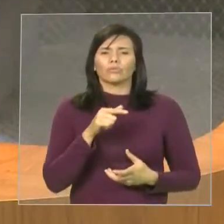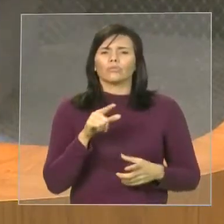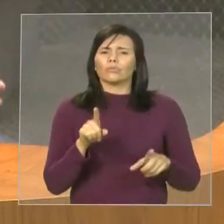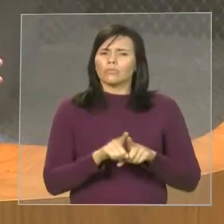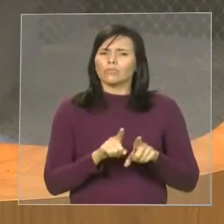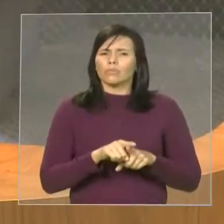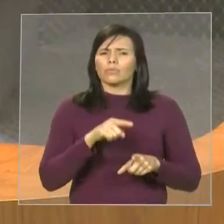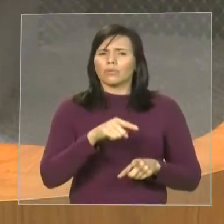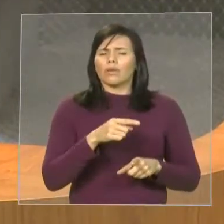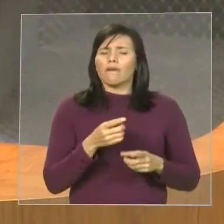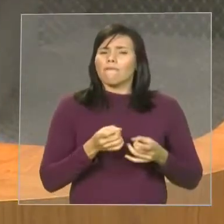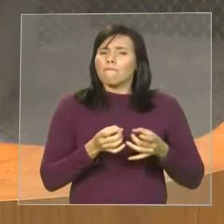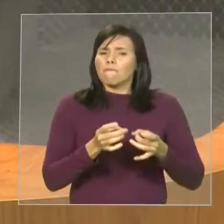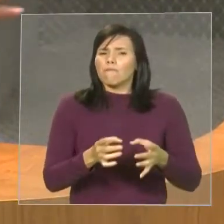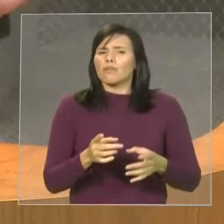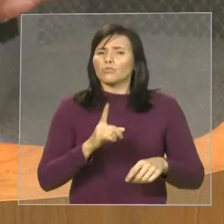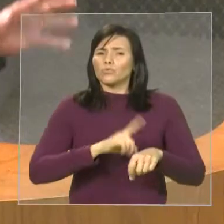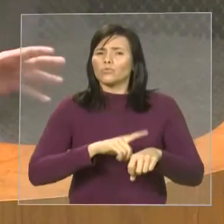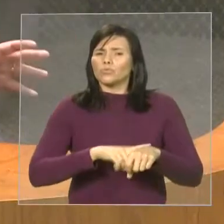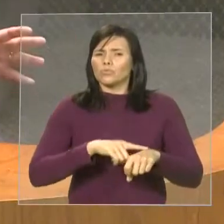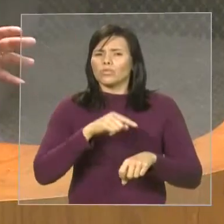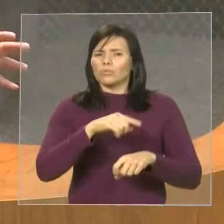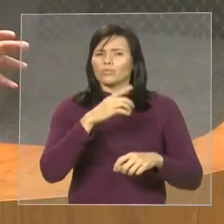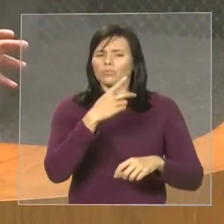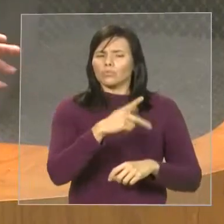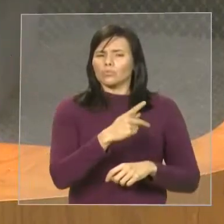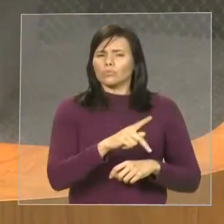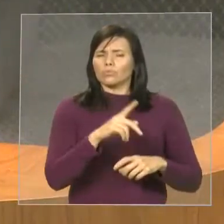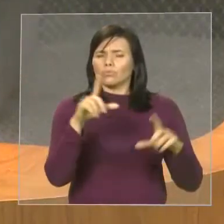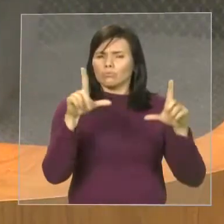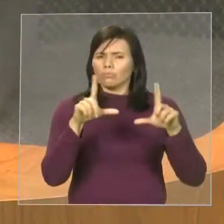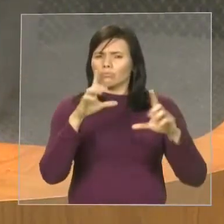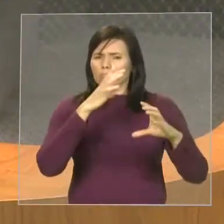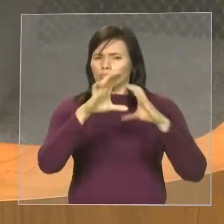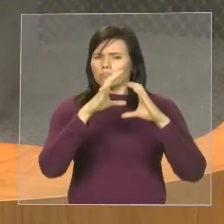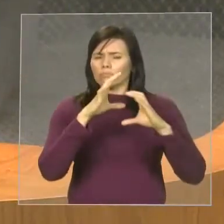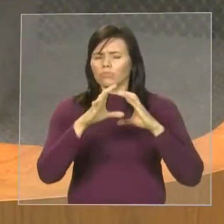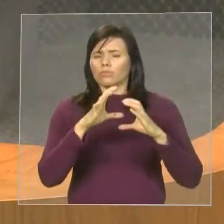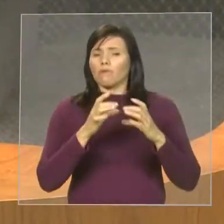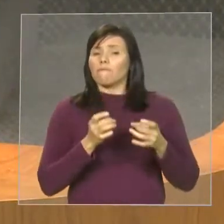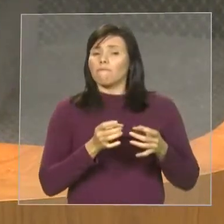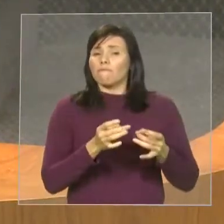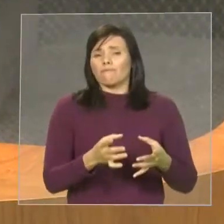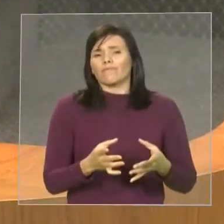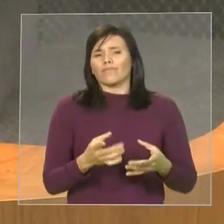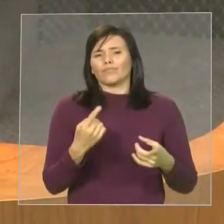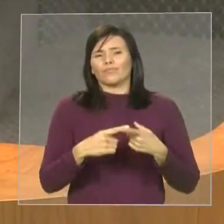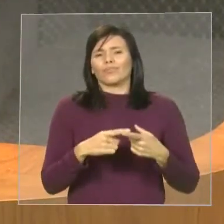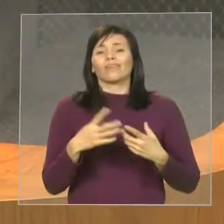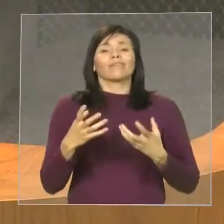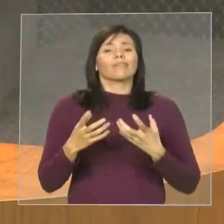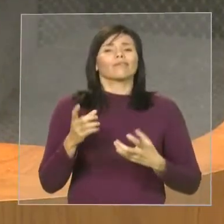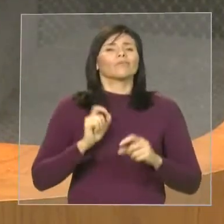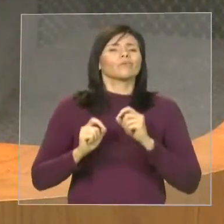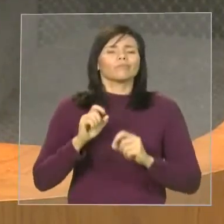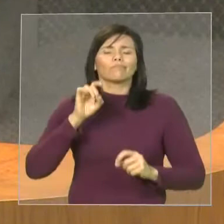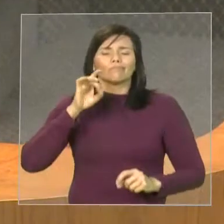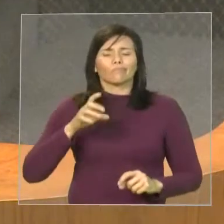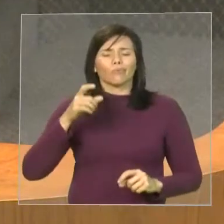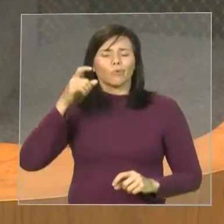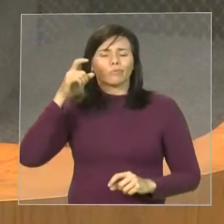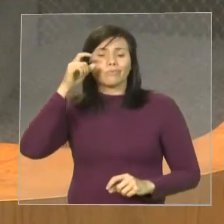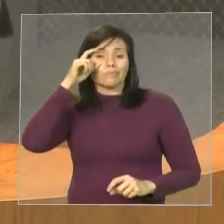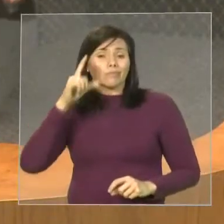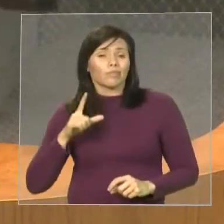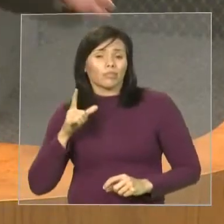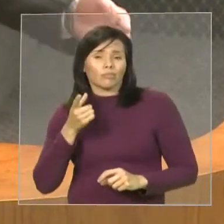televisão. Então, em função dessa promiscuidade, foi salutar o projeto que foi aprovado de